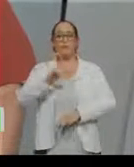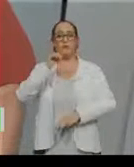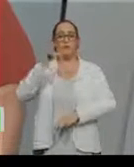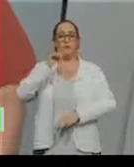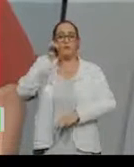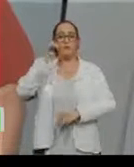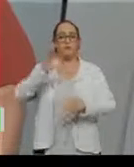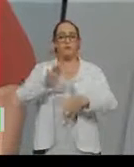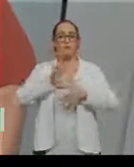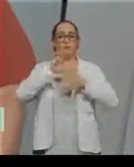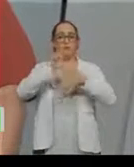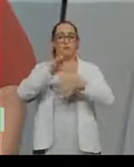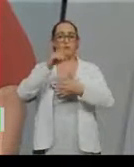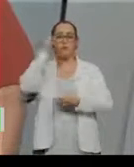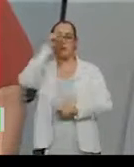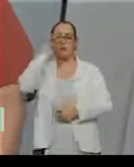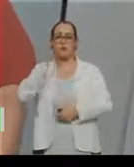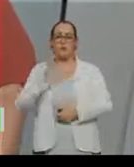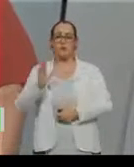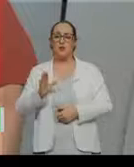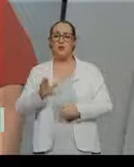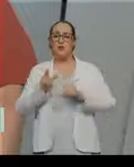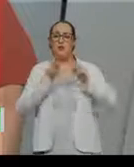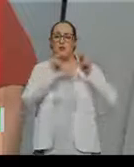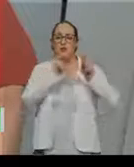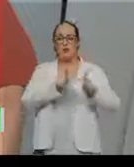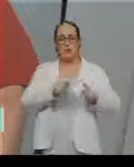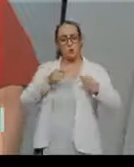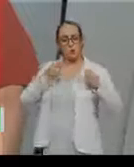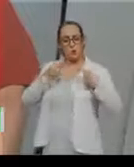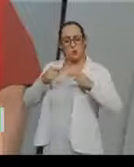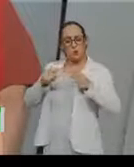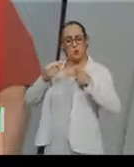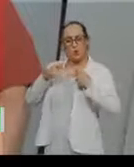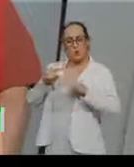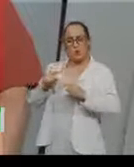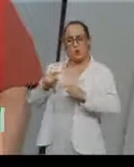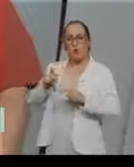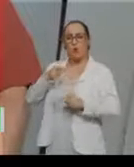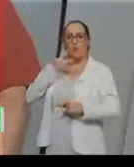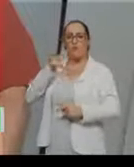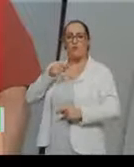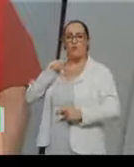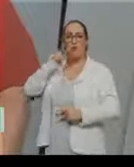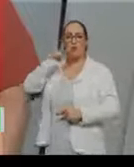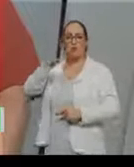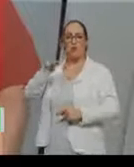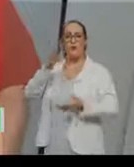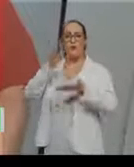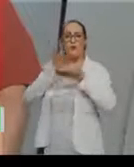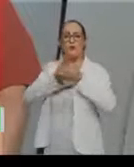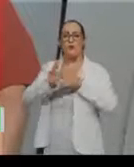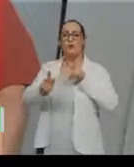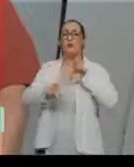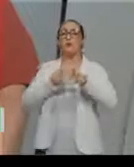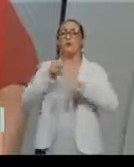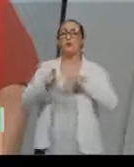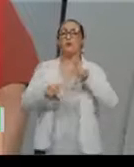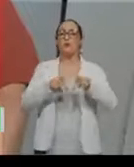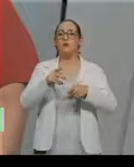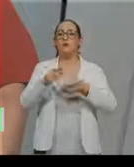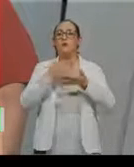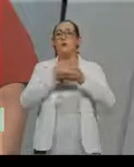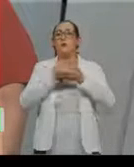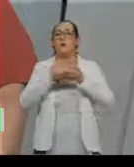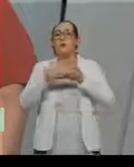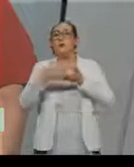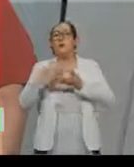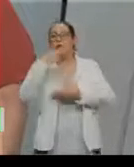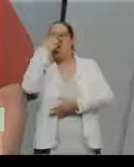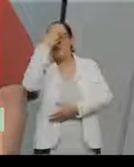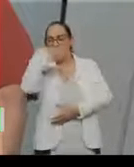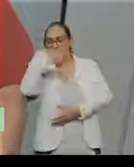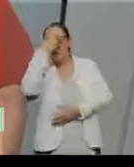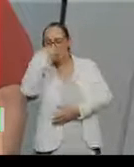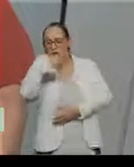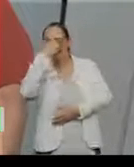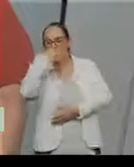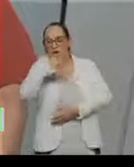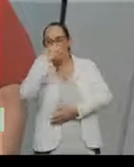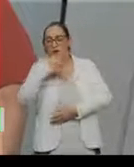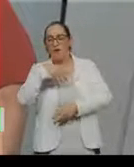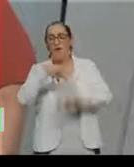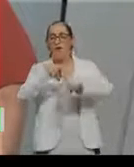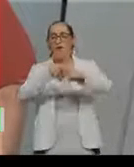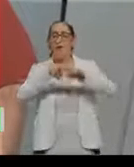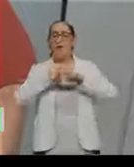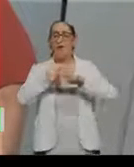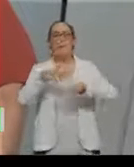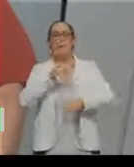que acusavam ele de assassinato, que ele estava perdendo a sua popularidade, de repente passam a chorar a morte de agora